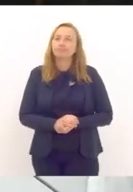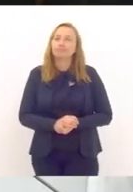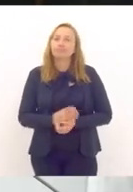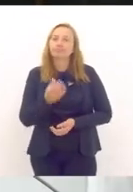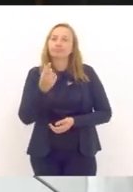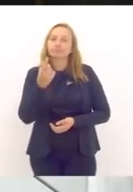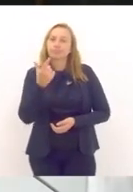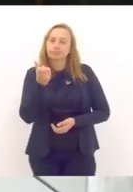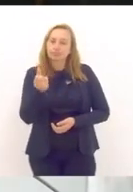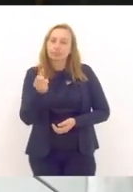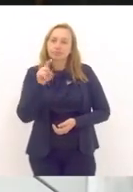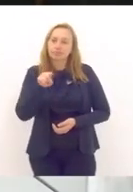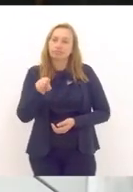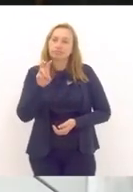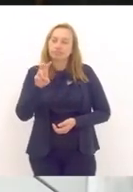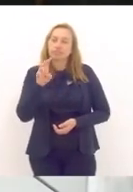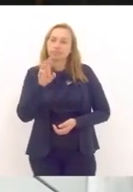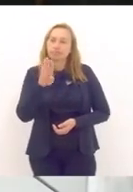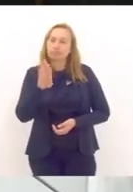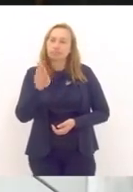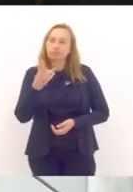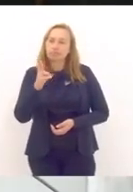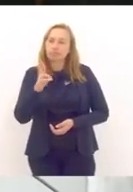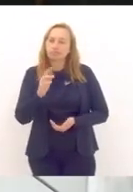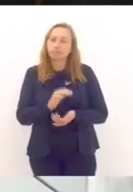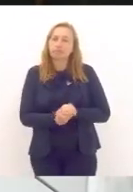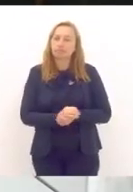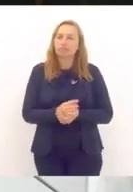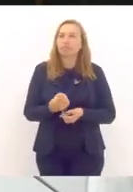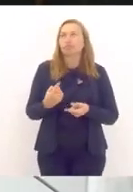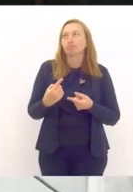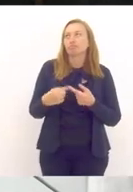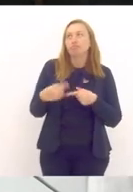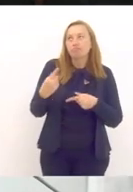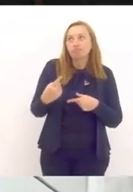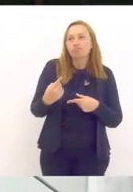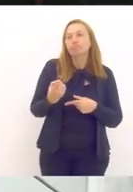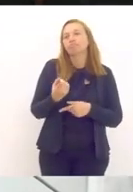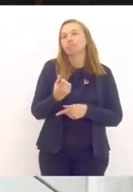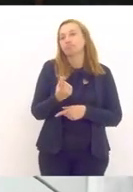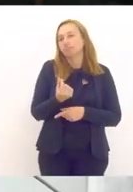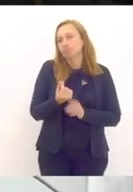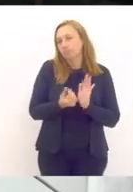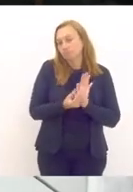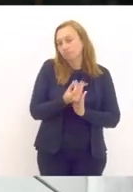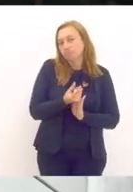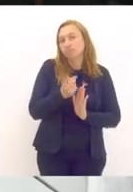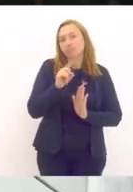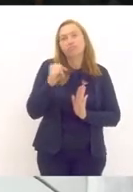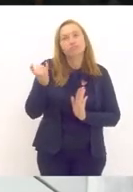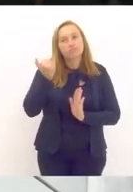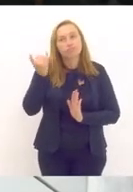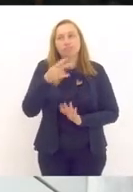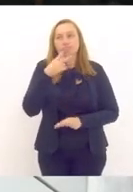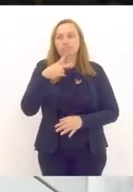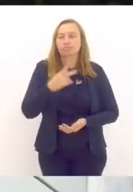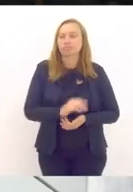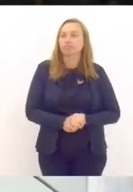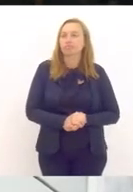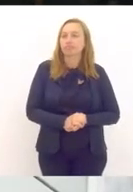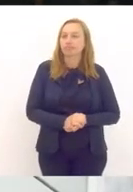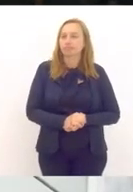6,5 bilhões em termos de superávit orçamentário, é importante dizer